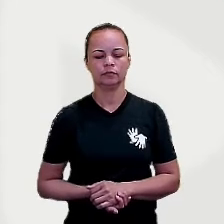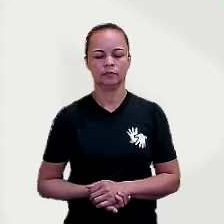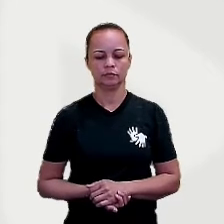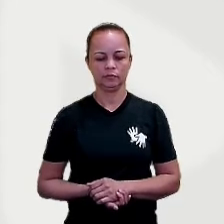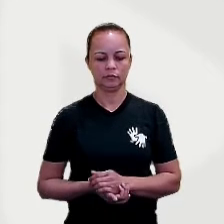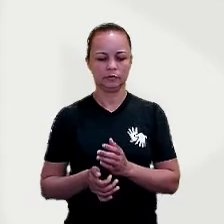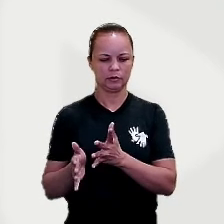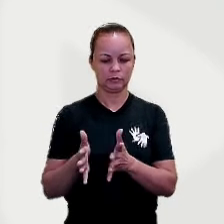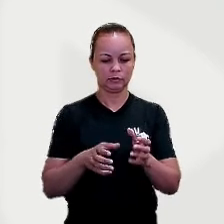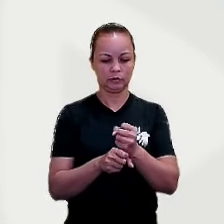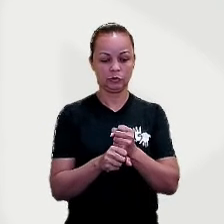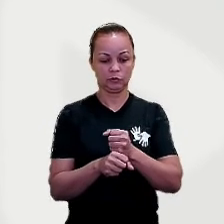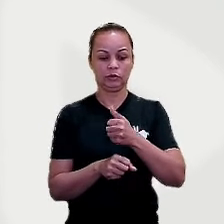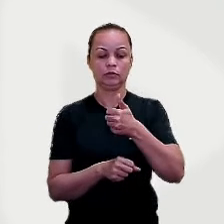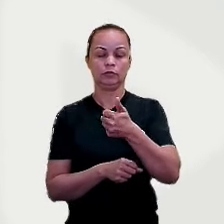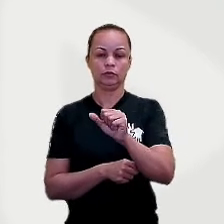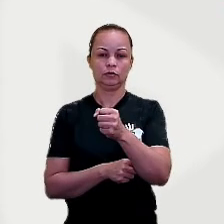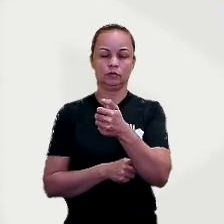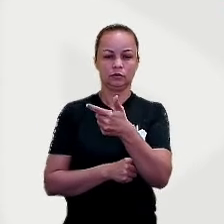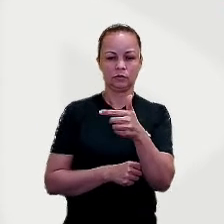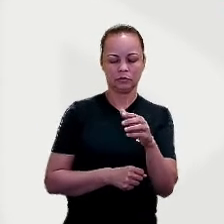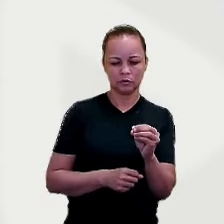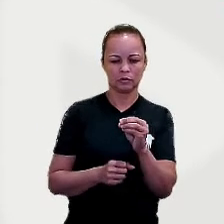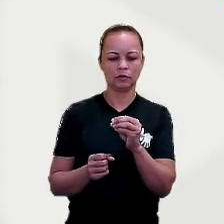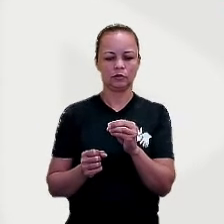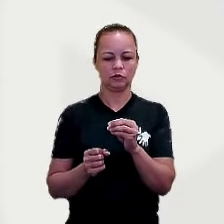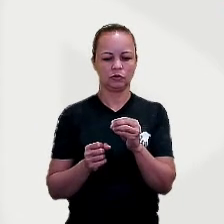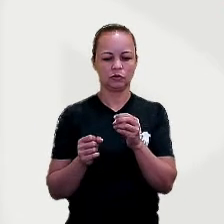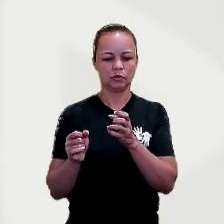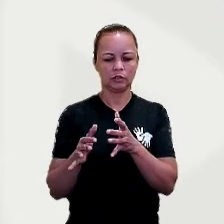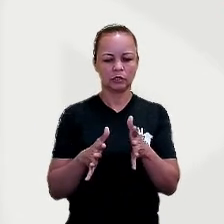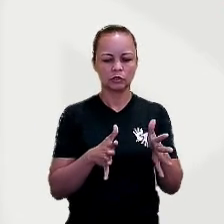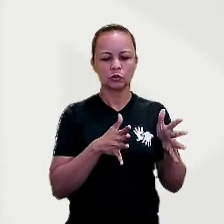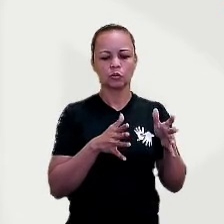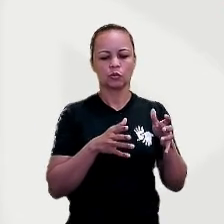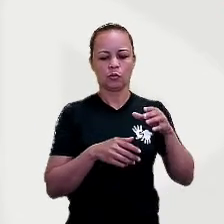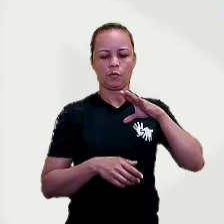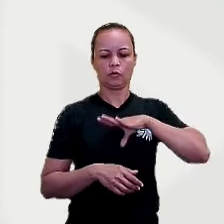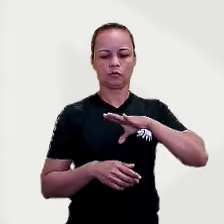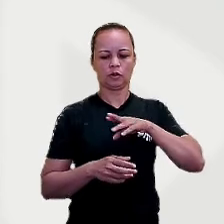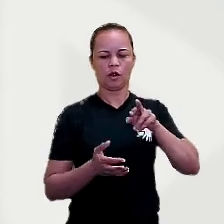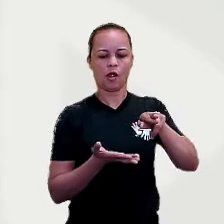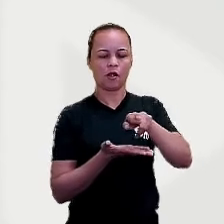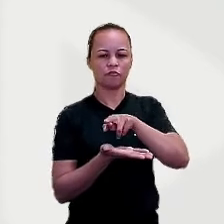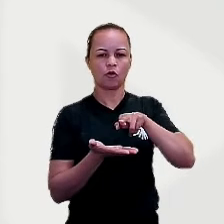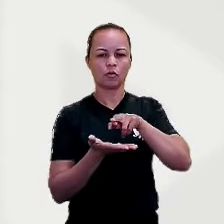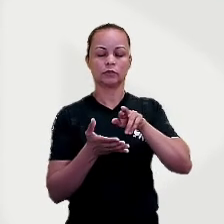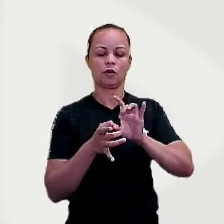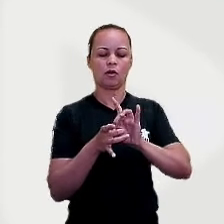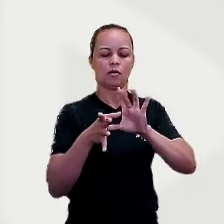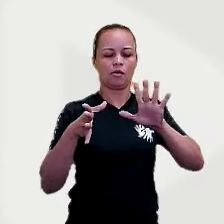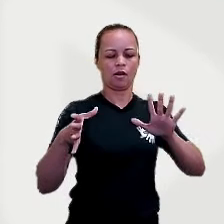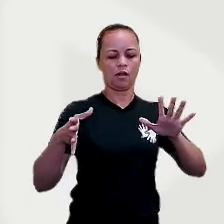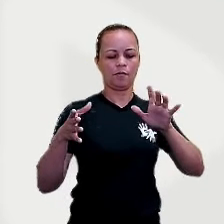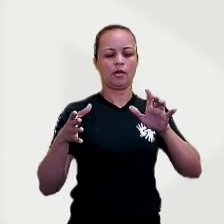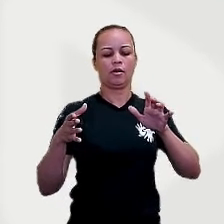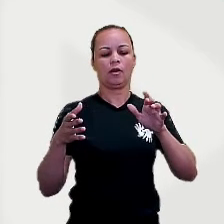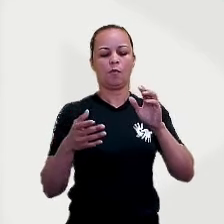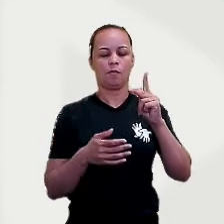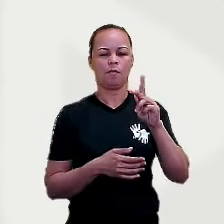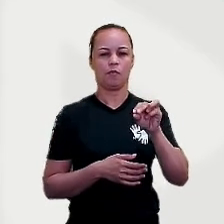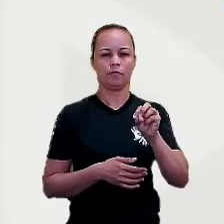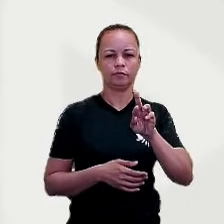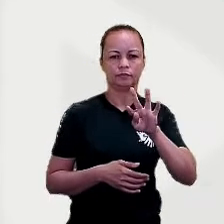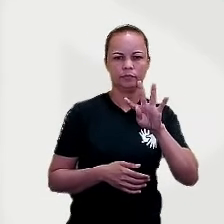A partir de 1820, estourou em Portugal a Revolução Liberal do Porto, que reivindicava uma série de mudanças em Portugal.